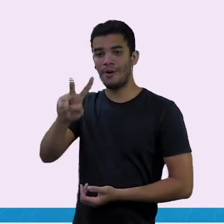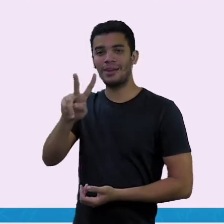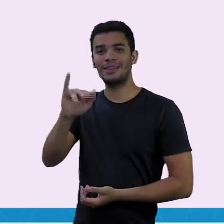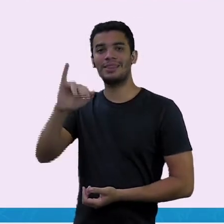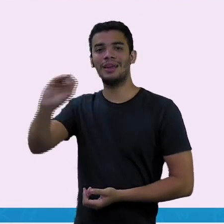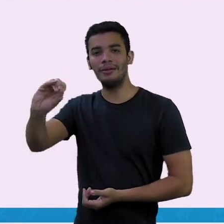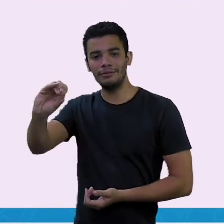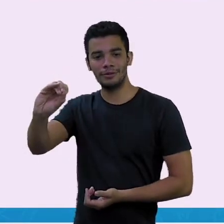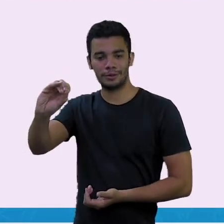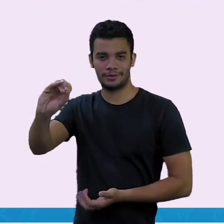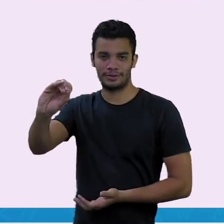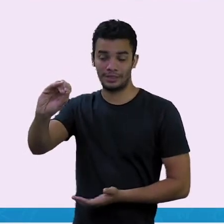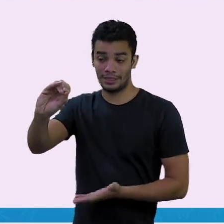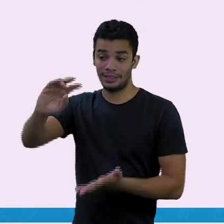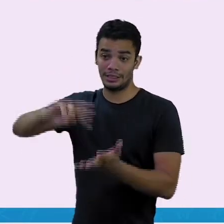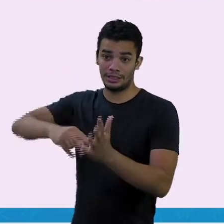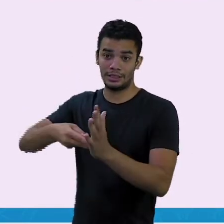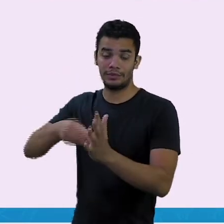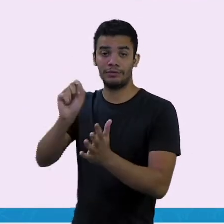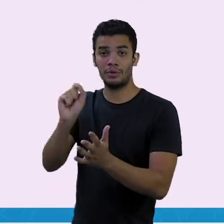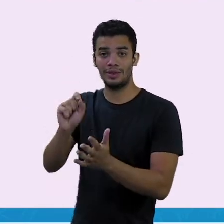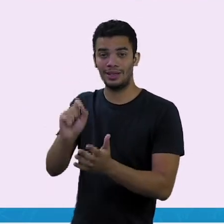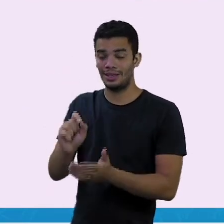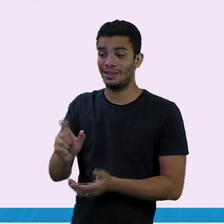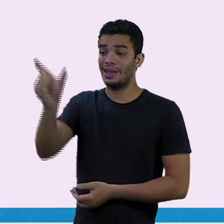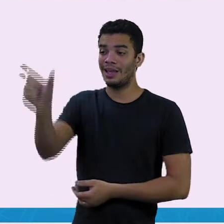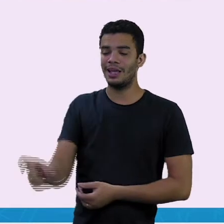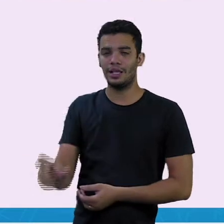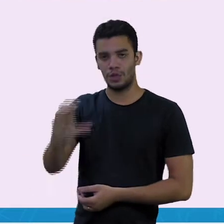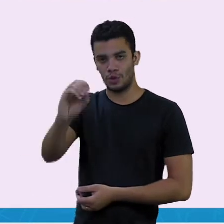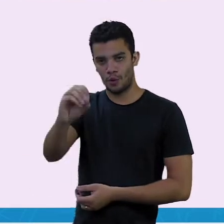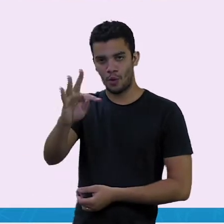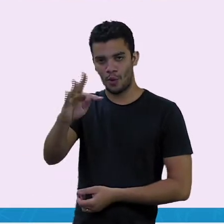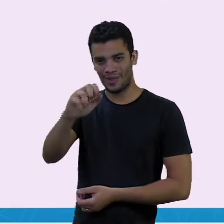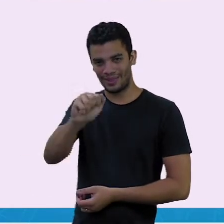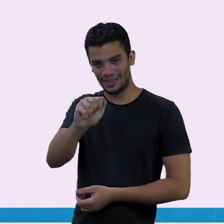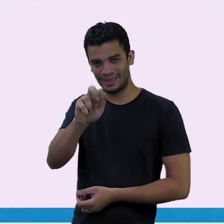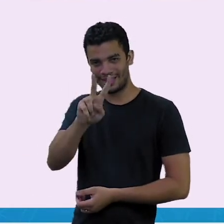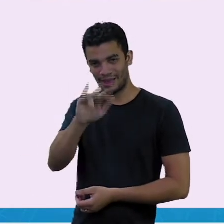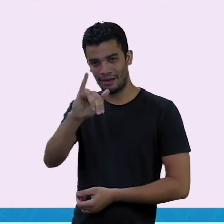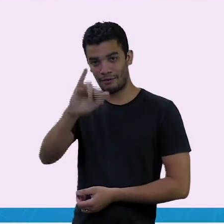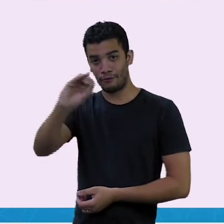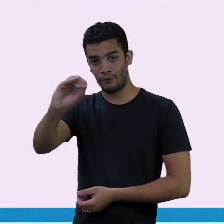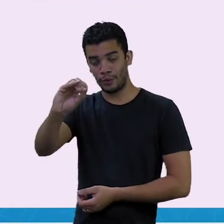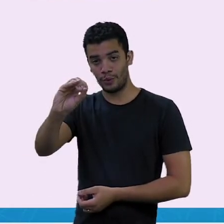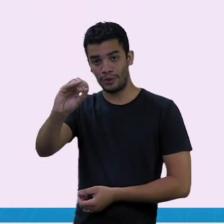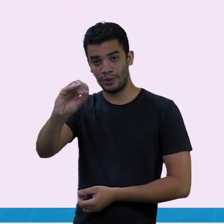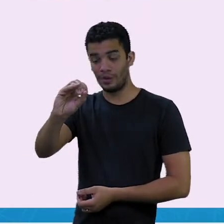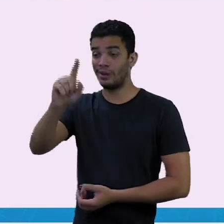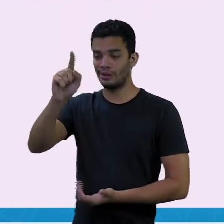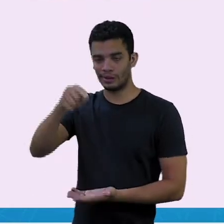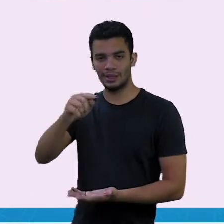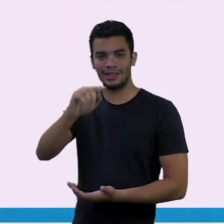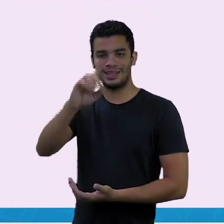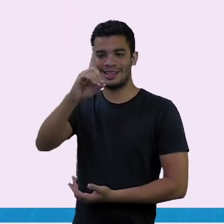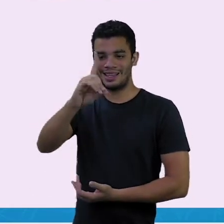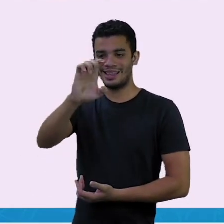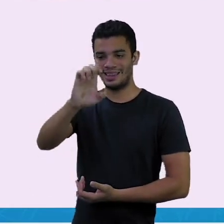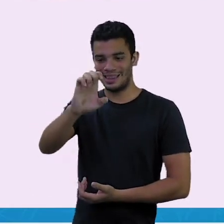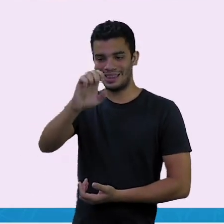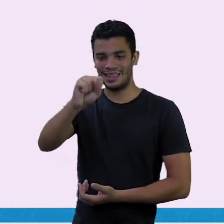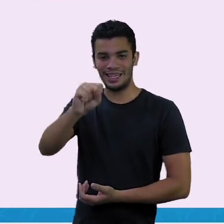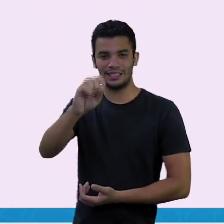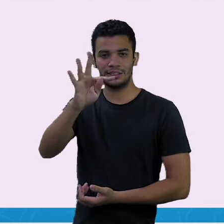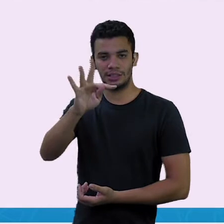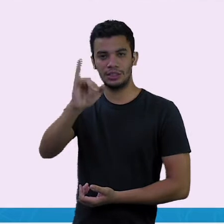do bilhete. É para quem o bilhete está sendo escrito. E no caso aqui, obrigada pelos